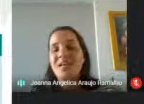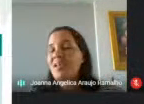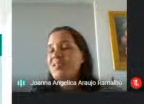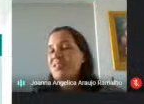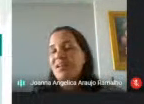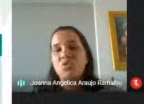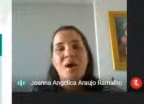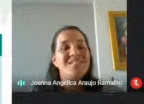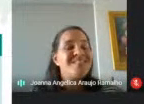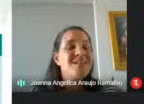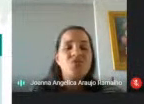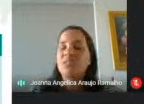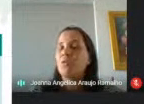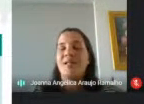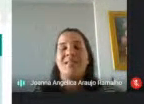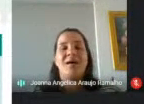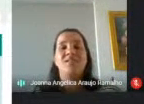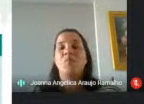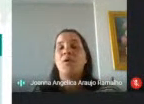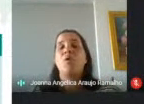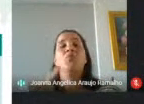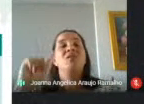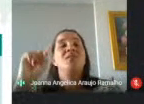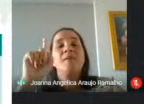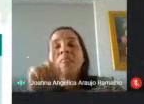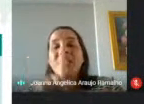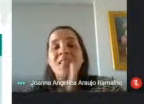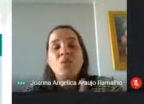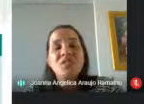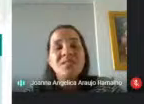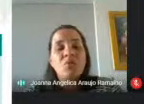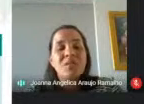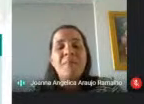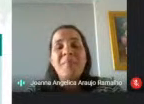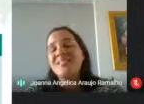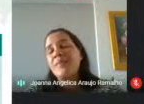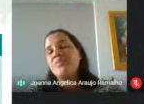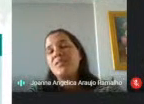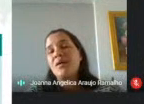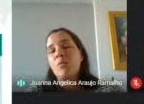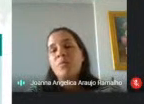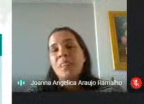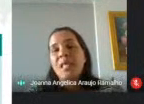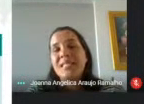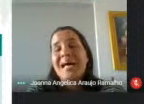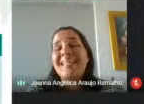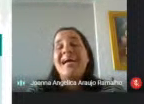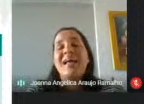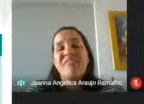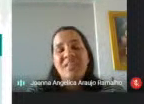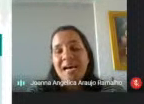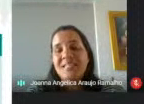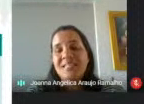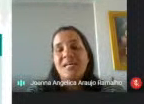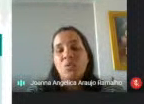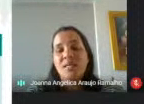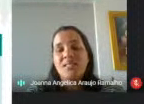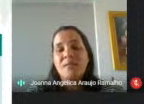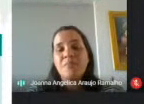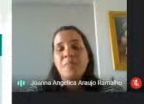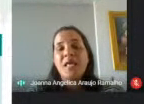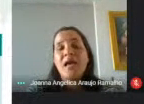As parcerias sexuais não são tratadas, porque, como diz, não tem percepção da gravidade